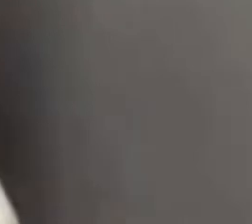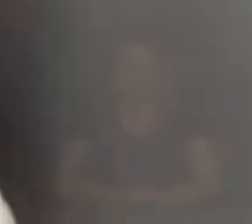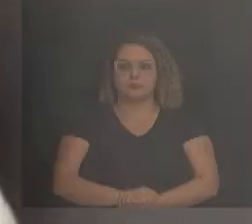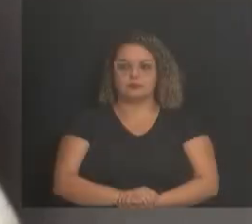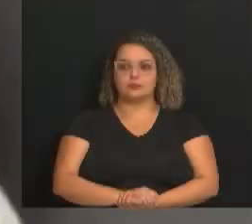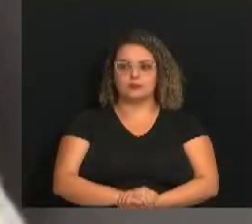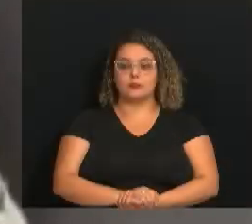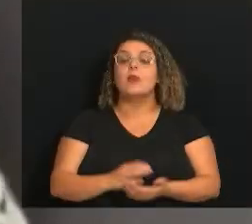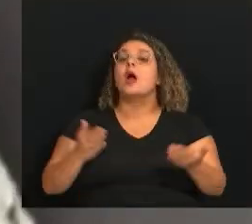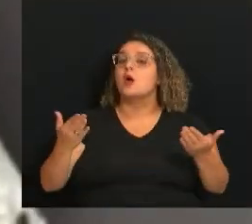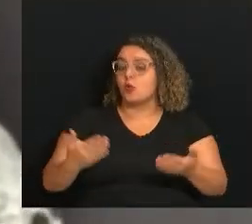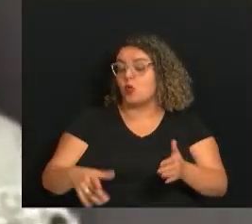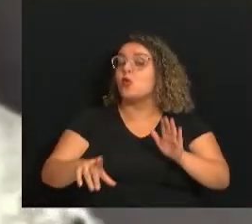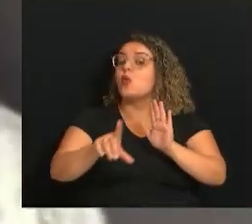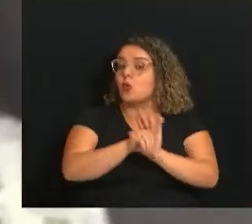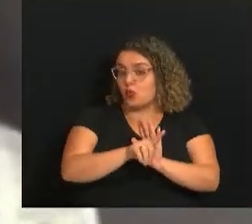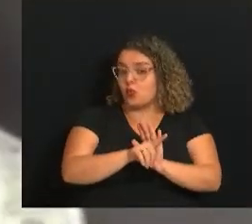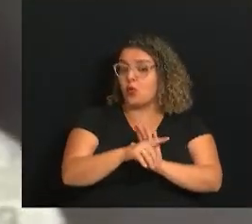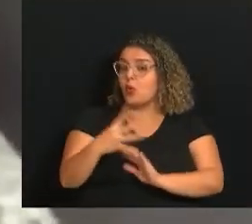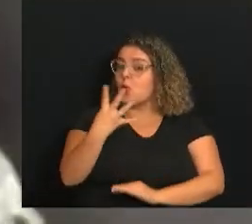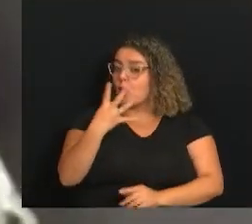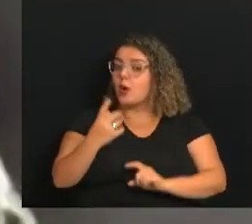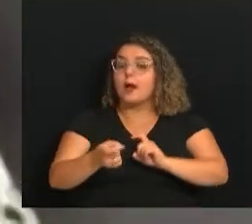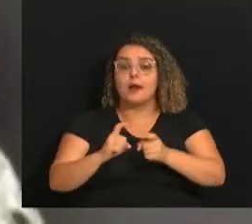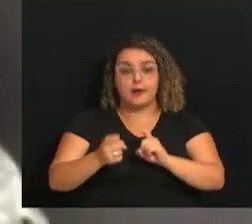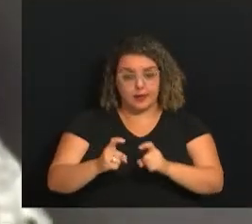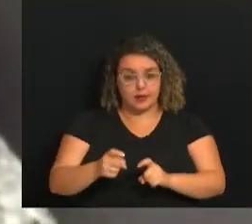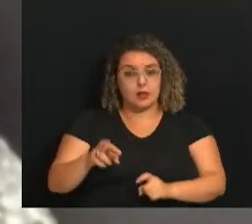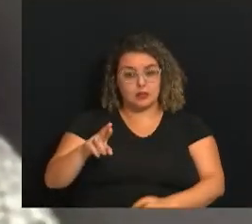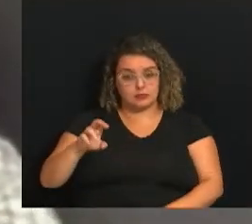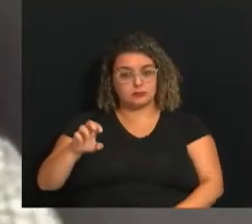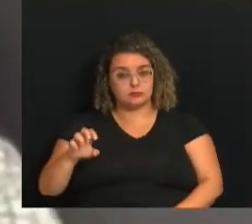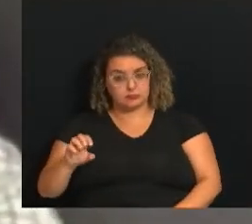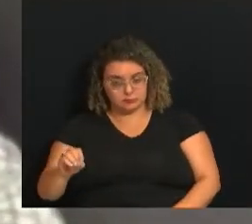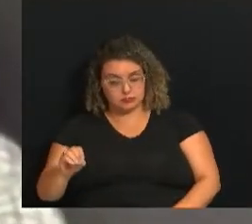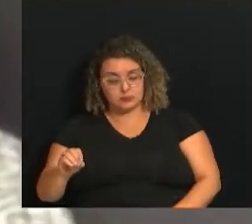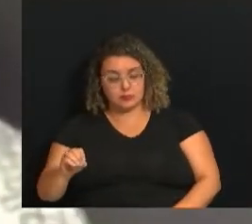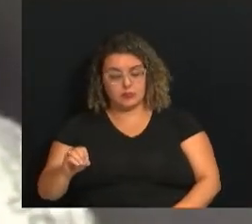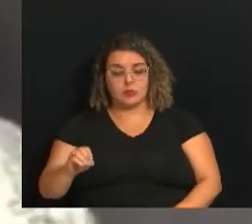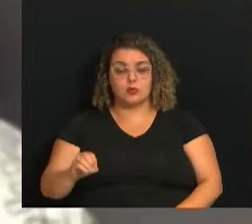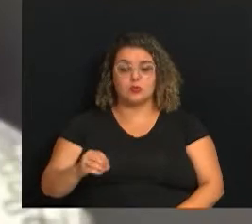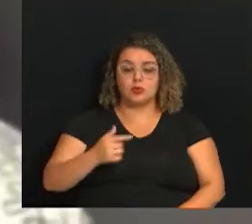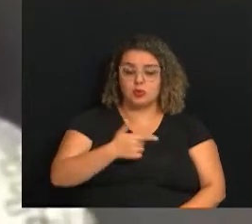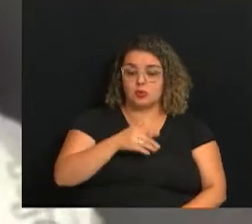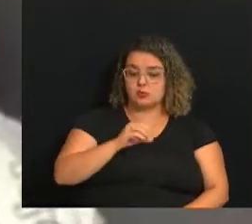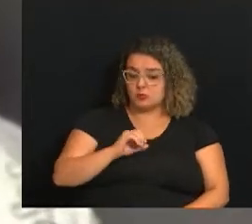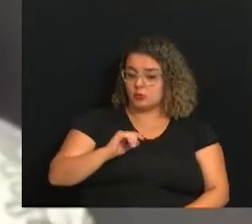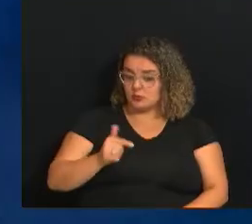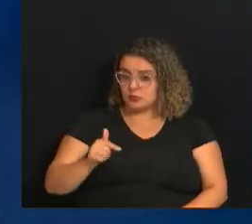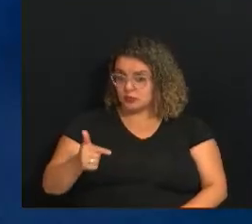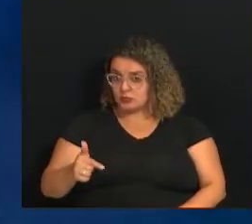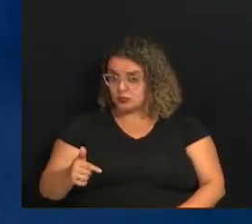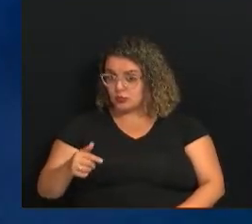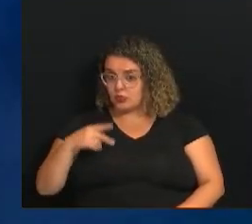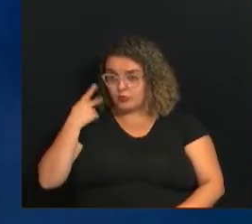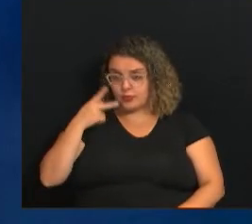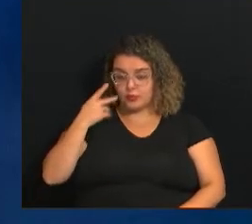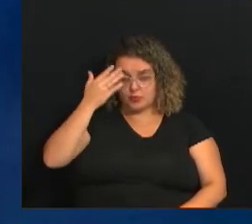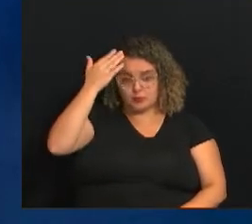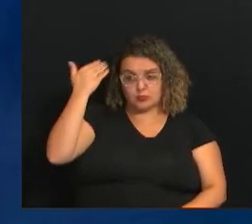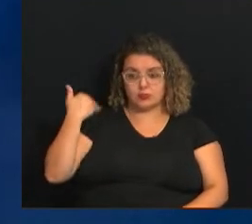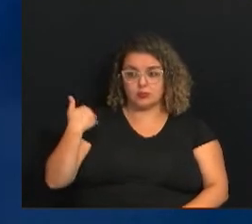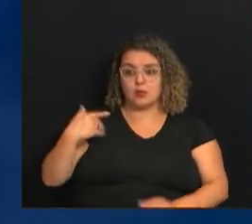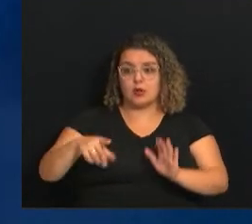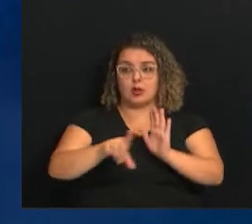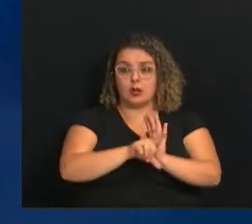Agora é lei. Durante a 4ª reunião extraordinária de 2022, a vereadora Débora Palermo falou sobre a lei